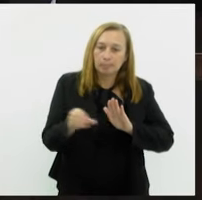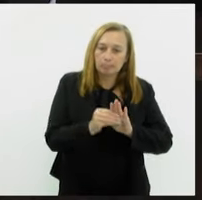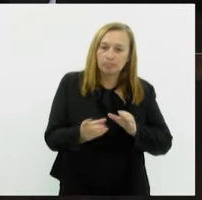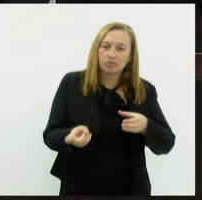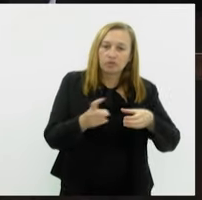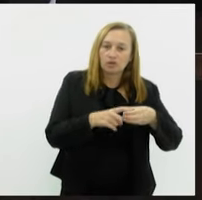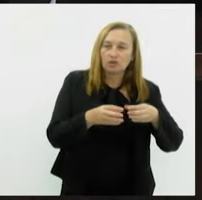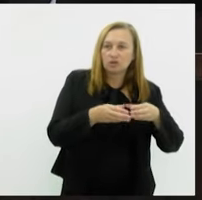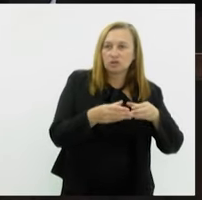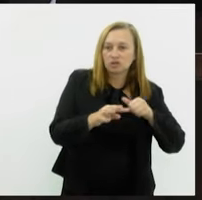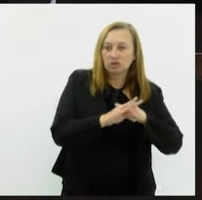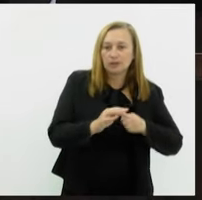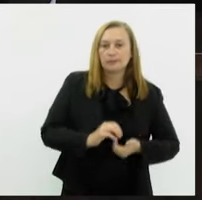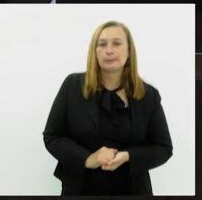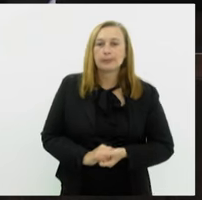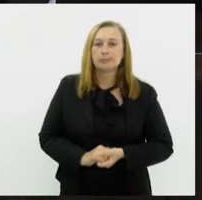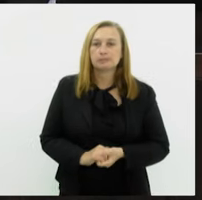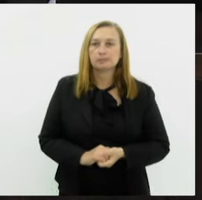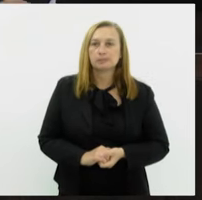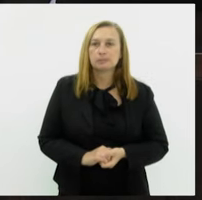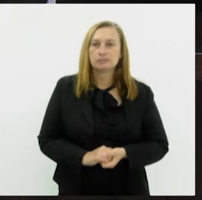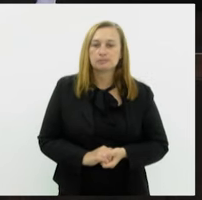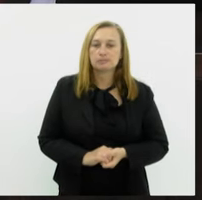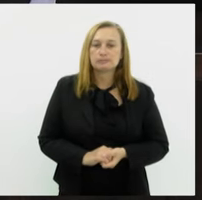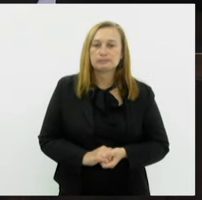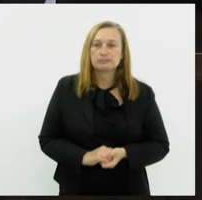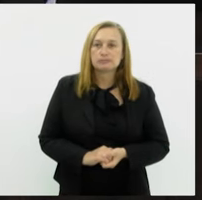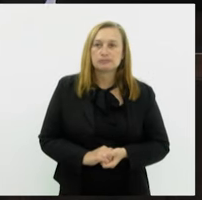retorna às comissões técnicas.